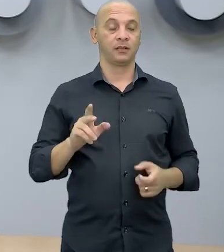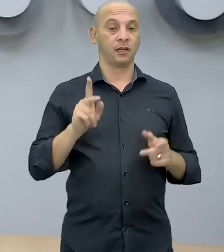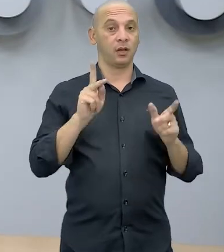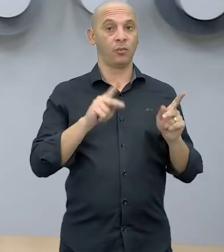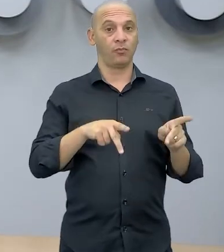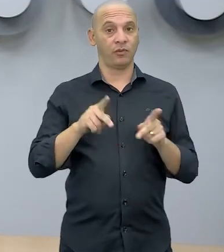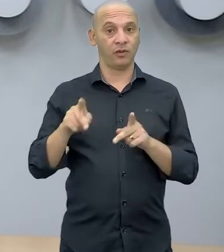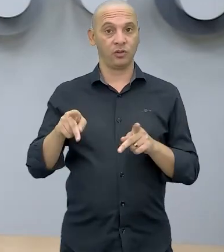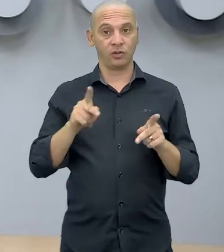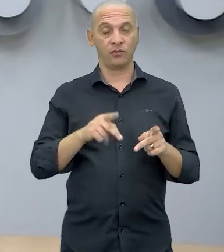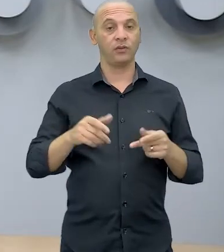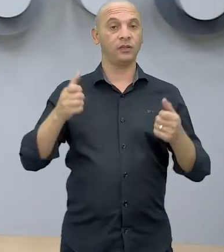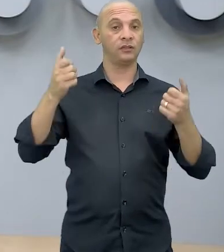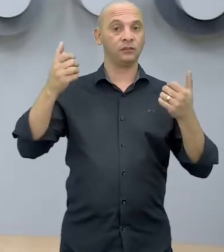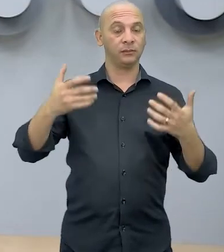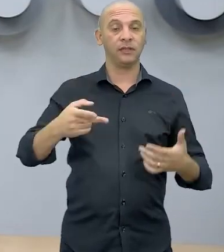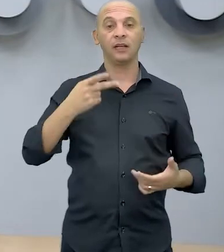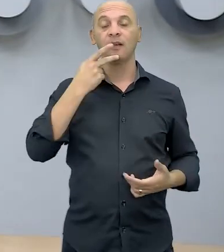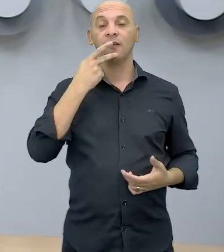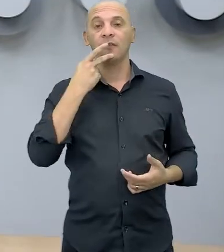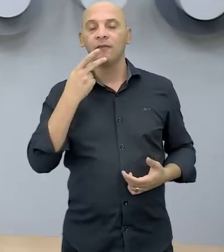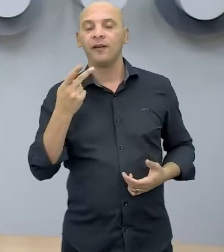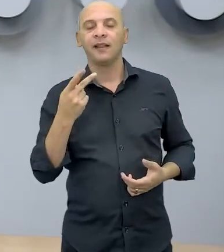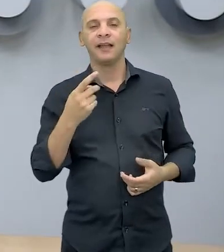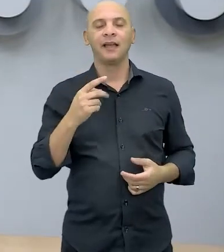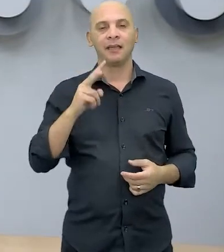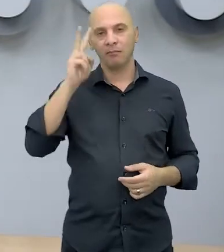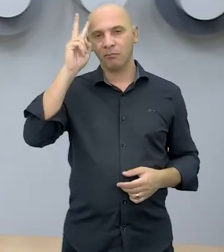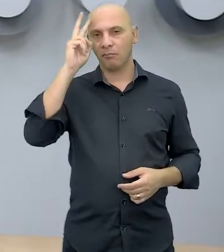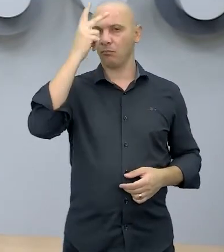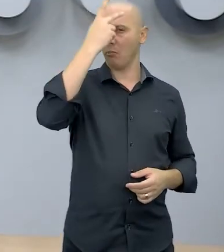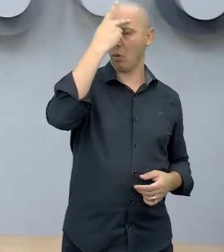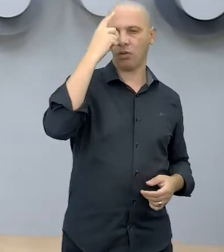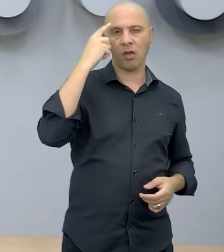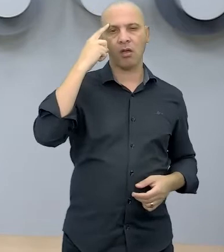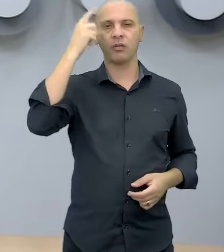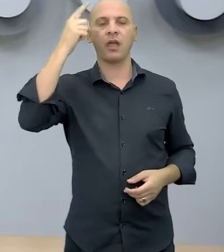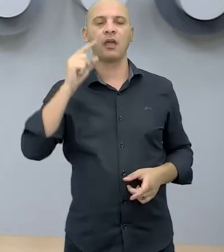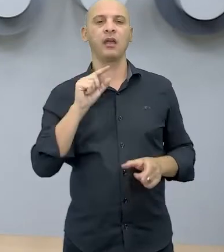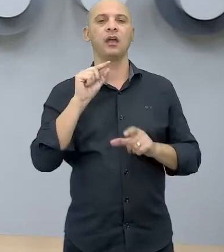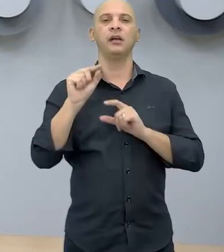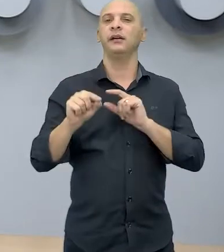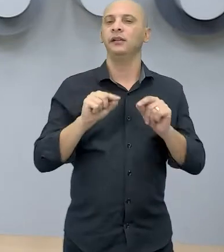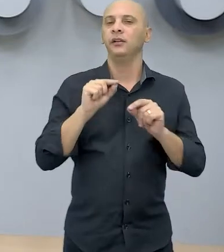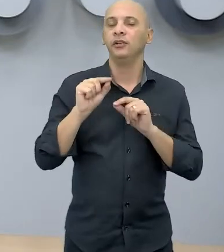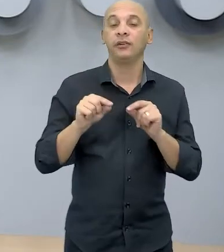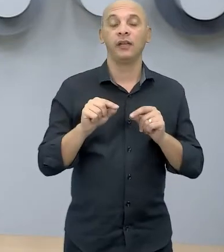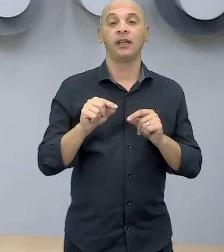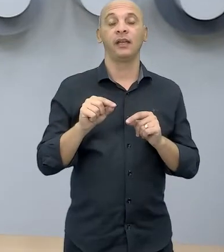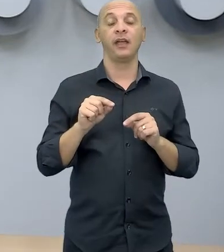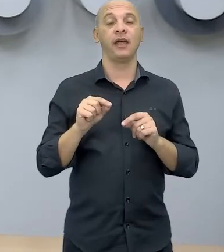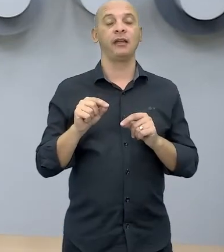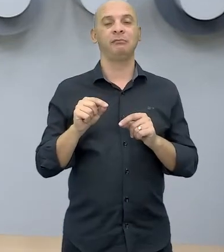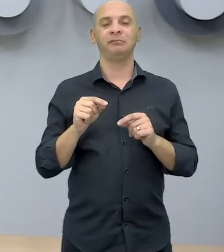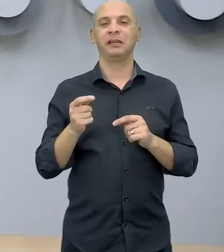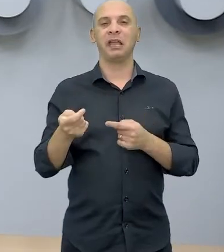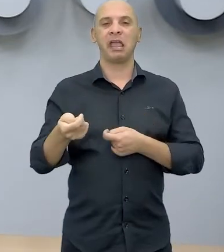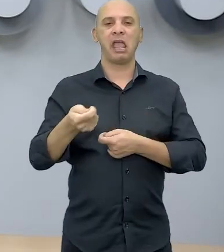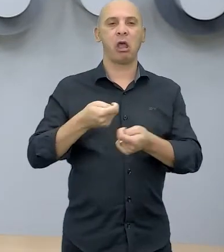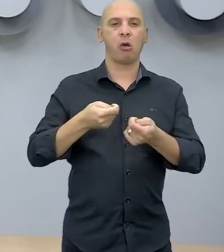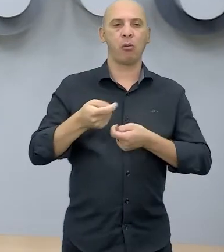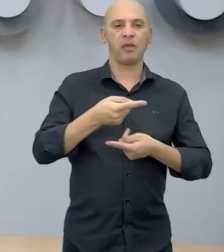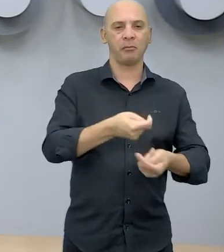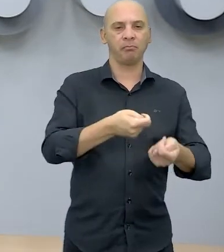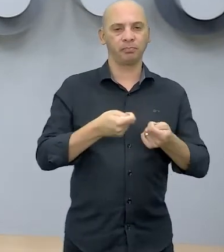professora Zuboff faz um pouco é desconstruir essa ideia de que informatizar a economia